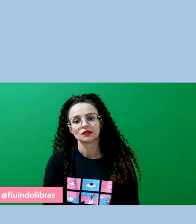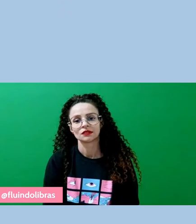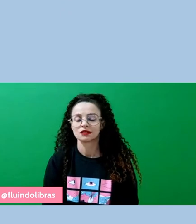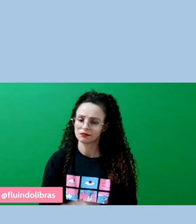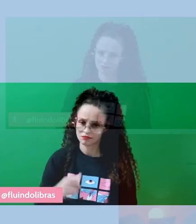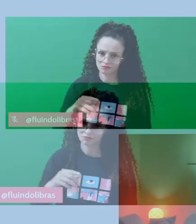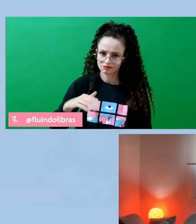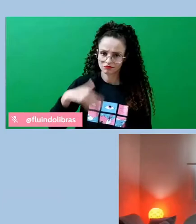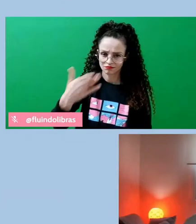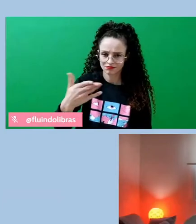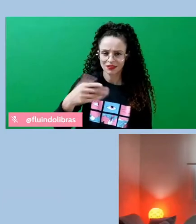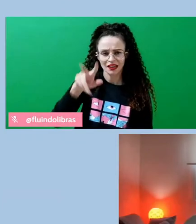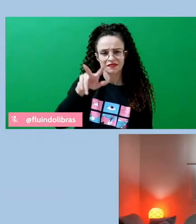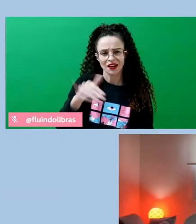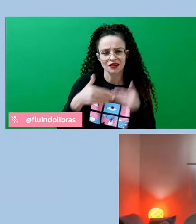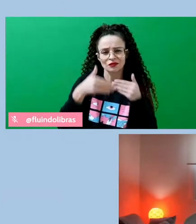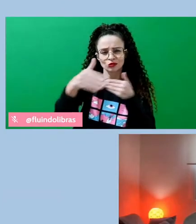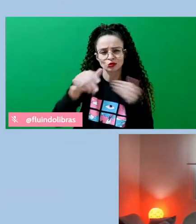às adaptações?